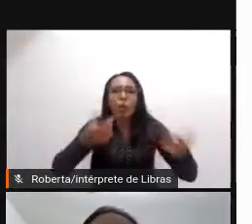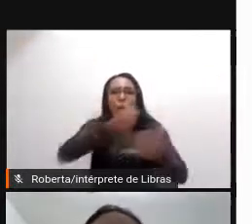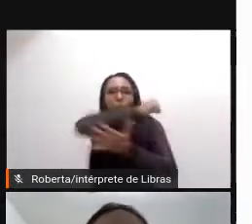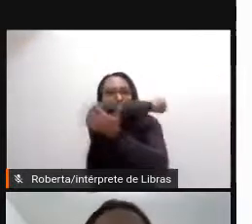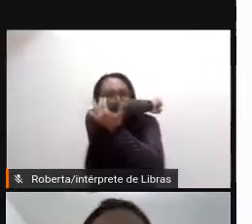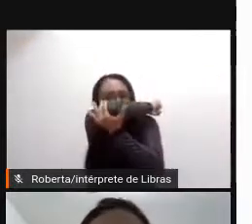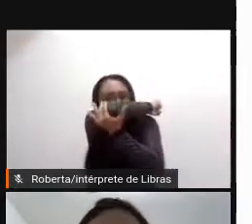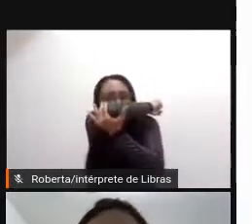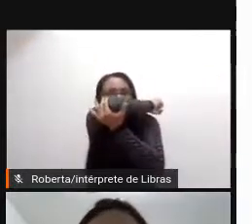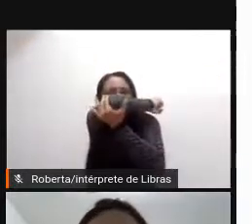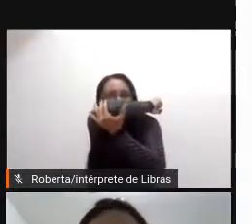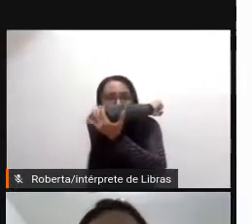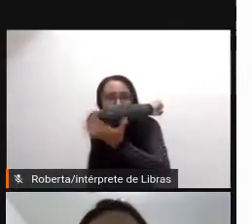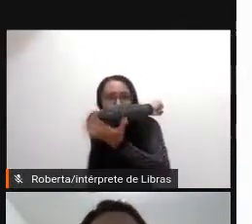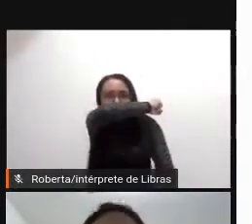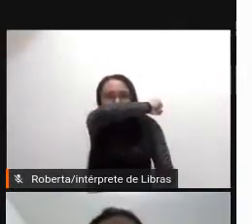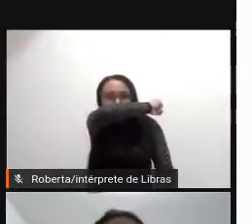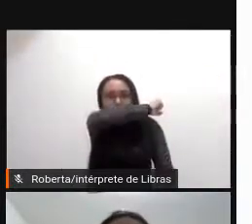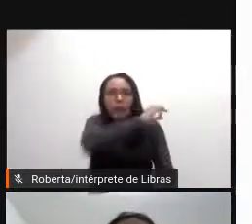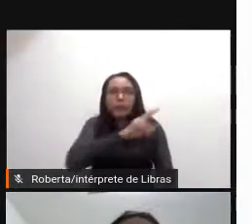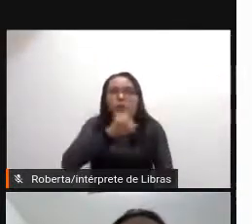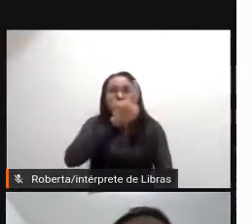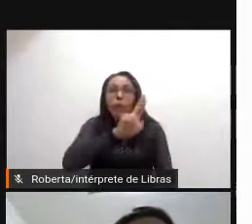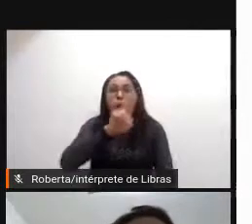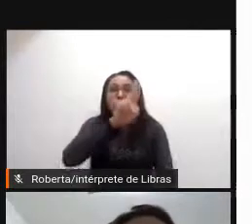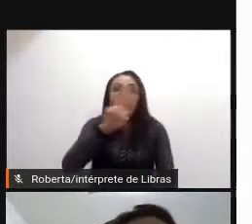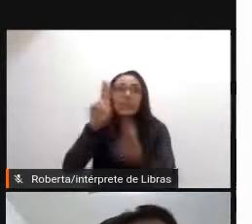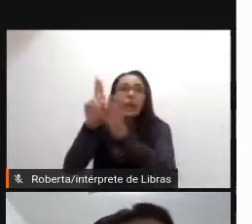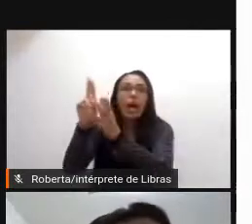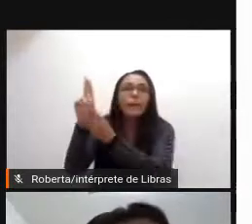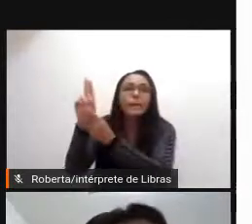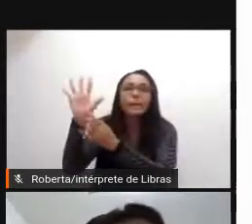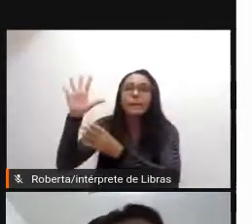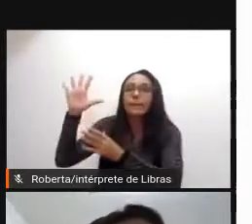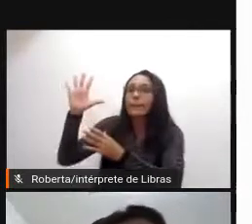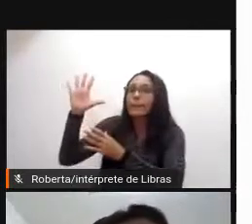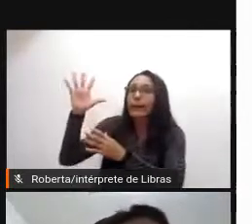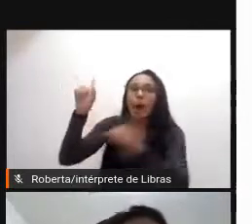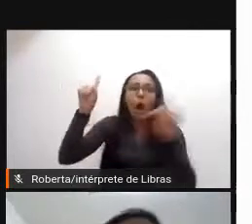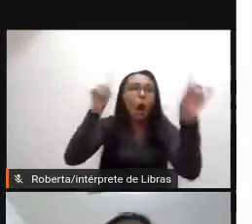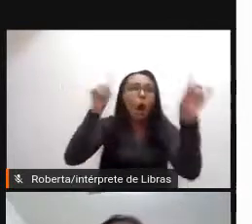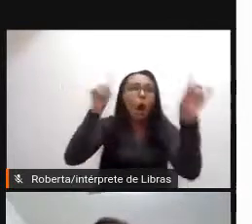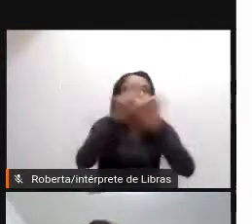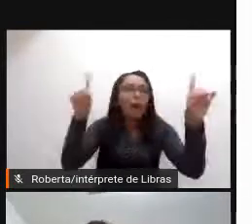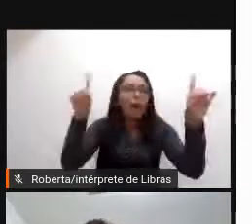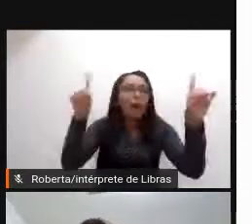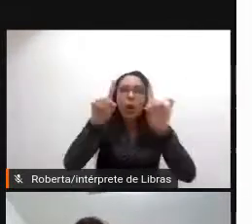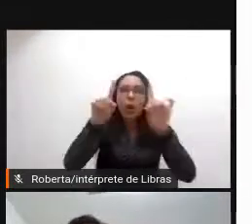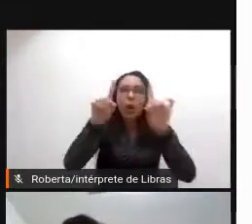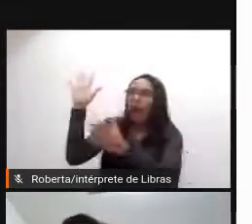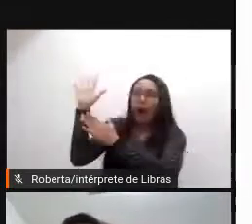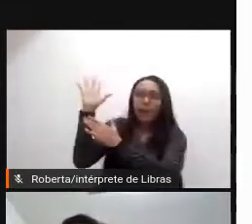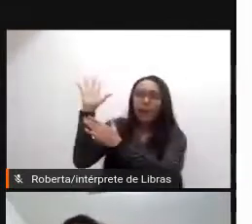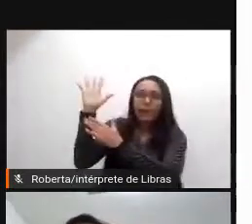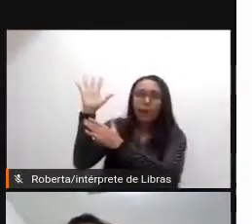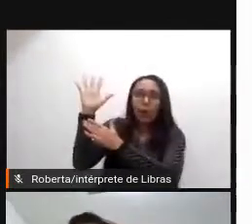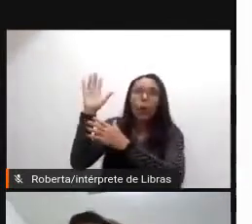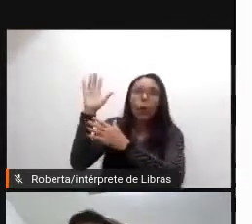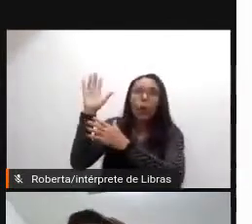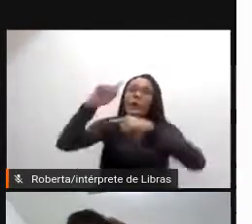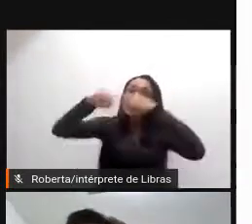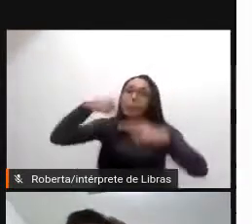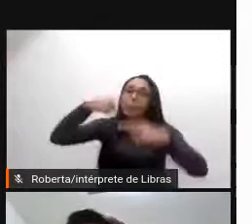frente. Não utilizar a mão. Se eu pegar a minha mão e tossir, espirrar na mão, depois eu vou usar aquelas mãos. Se eu